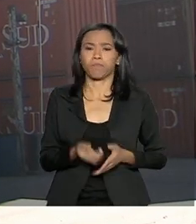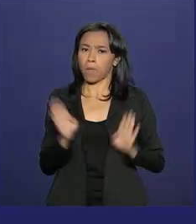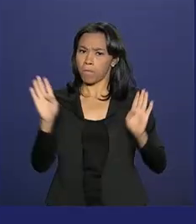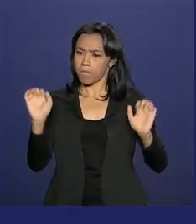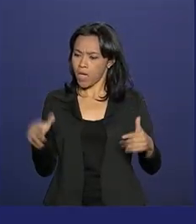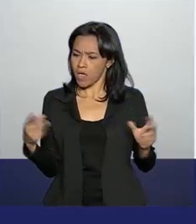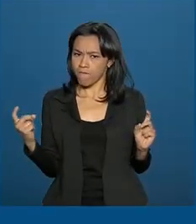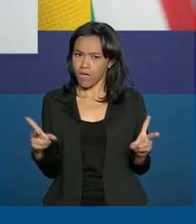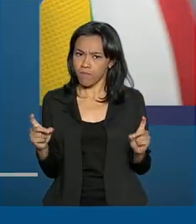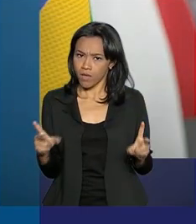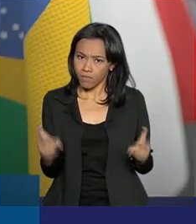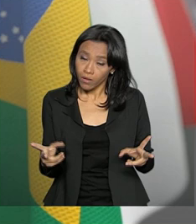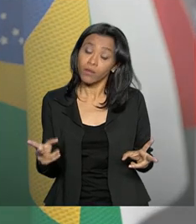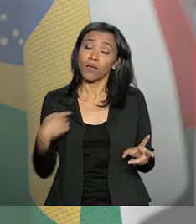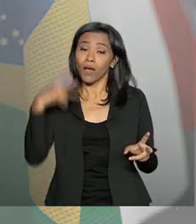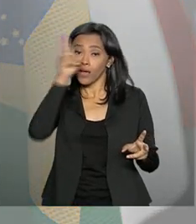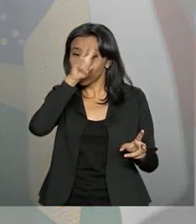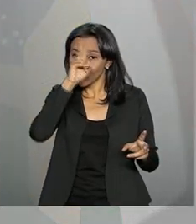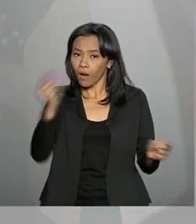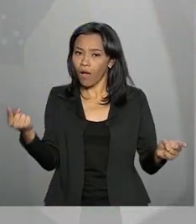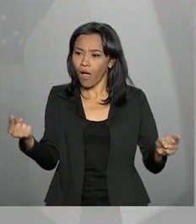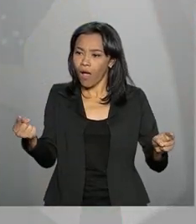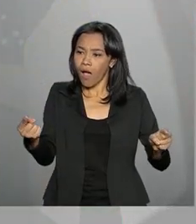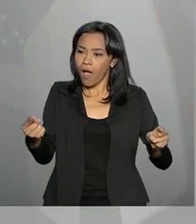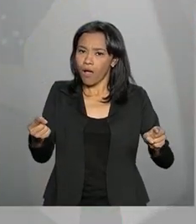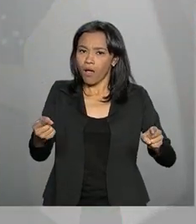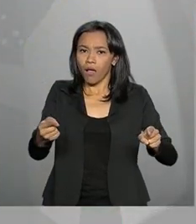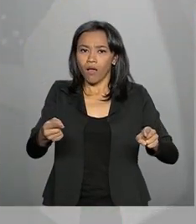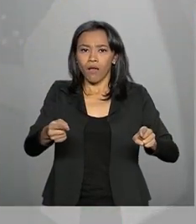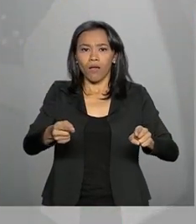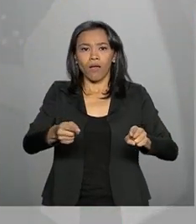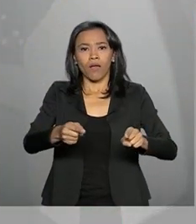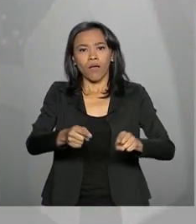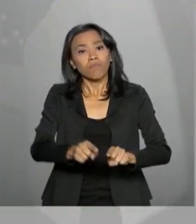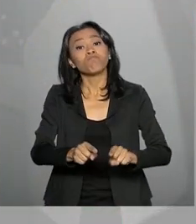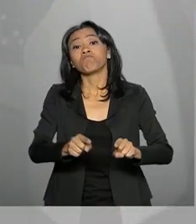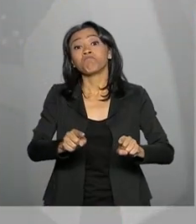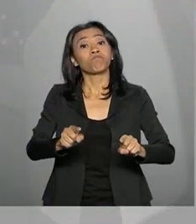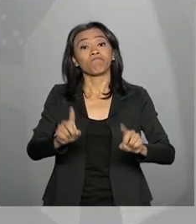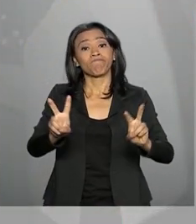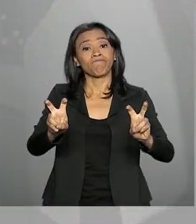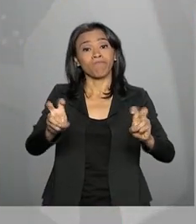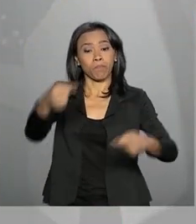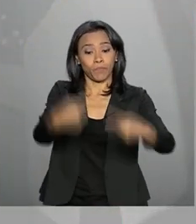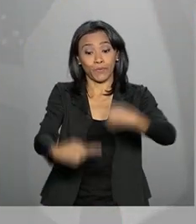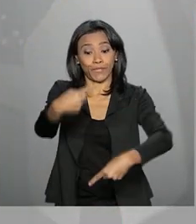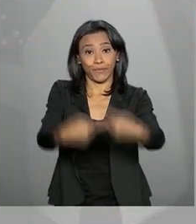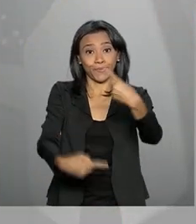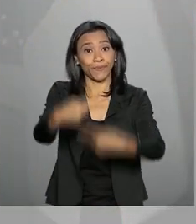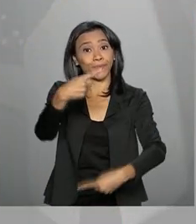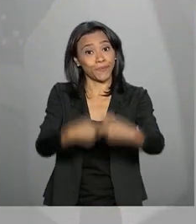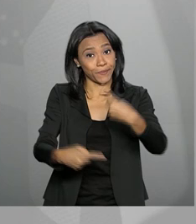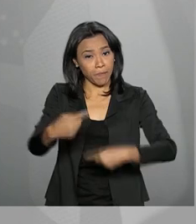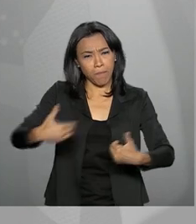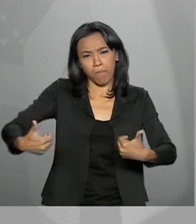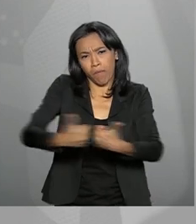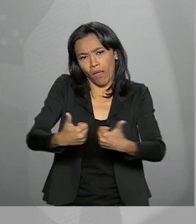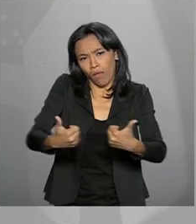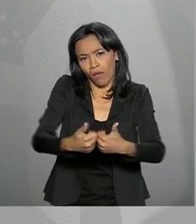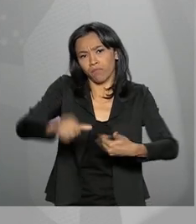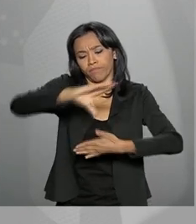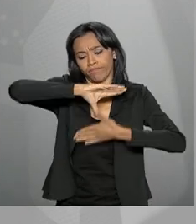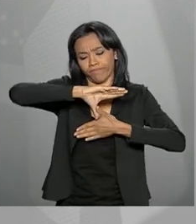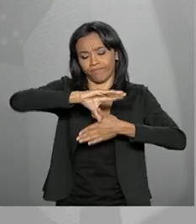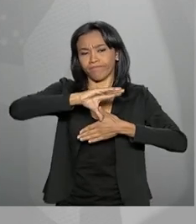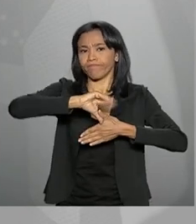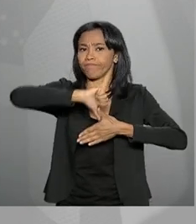bem, a história aproxima cada vez mais as duas nações no campo político. Vizinhos na América do Sul,